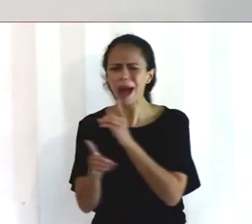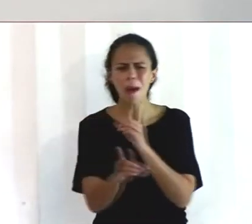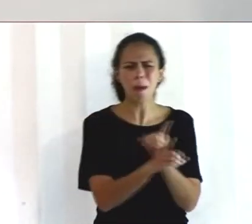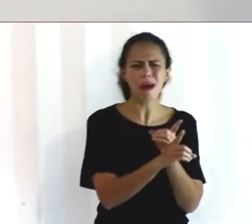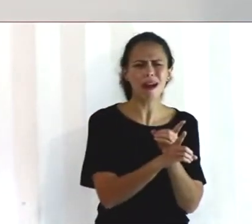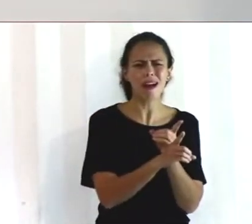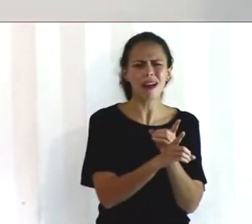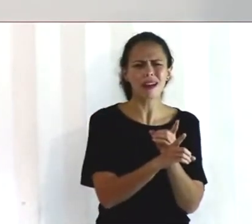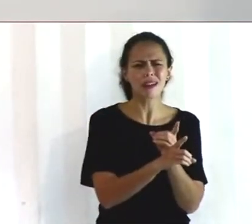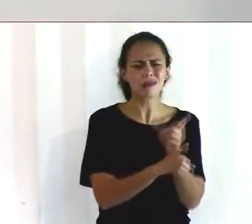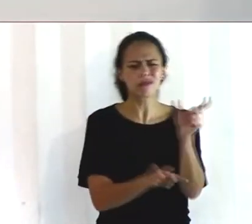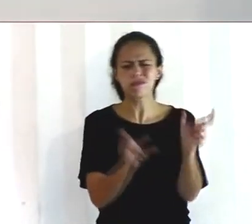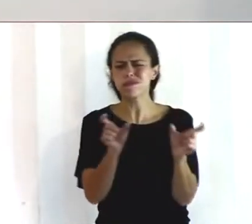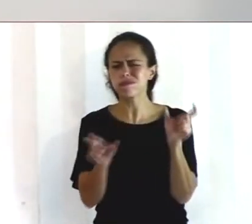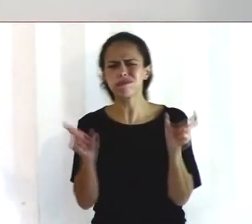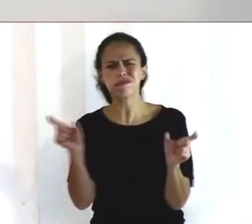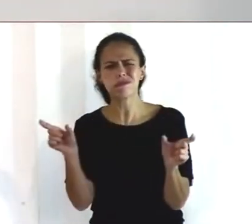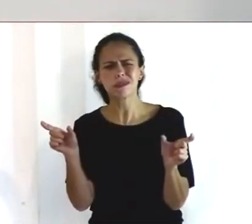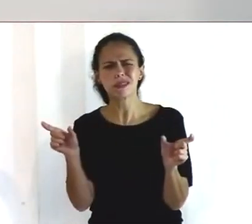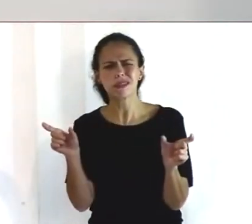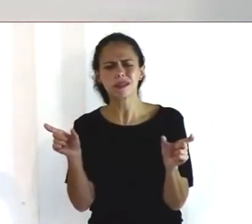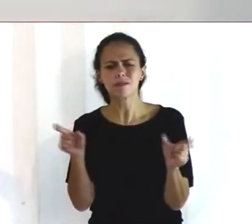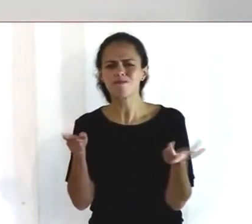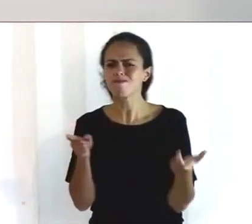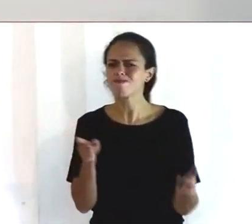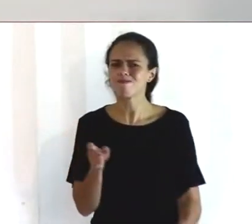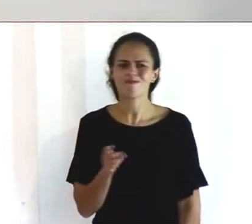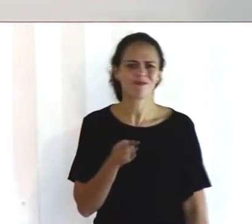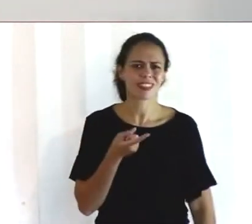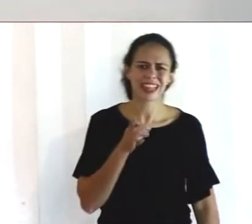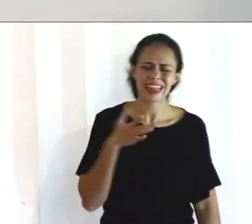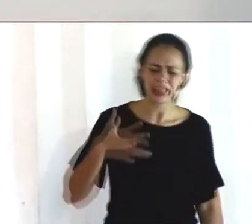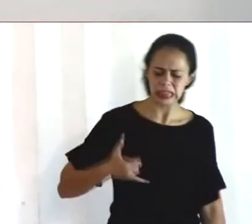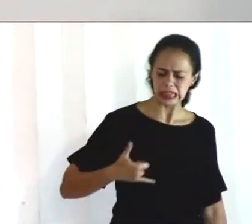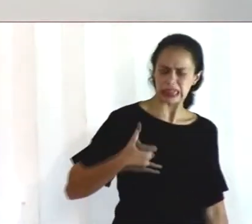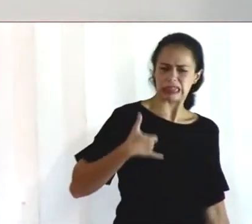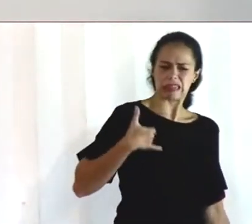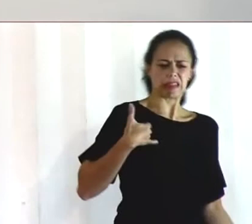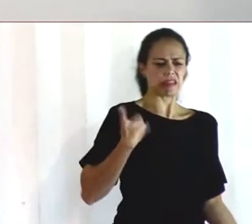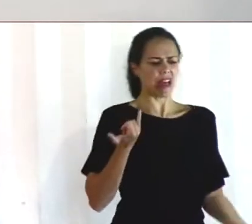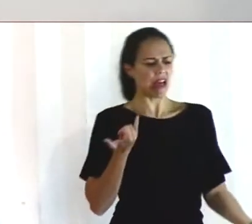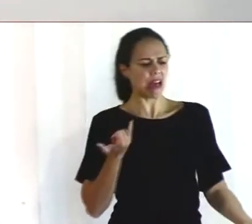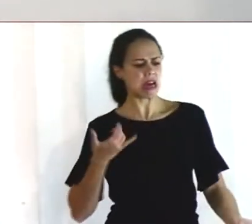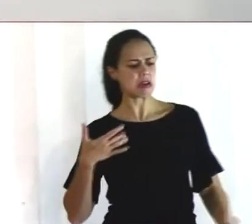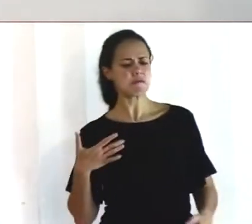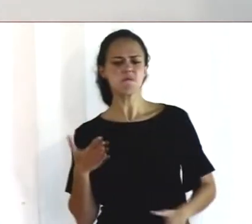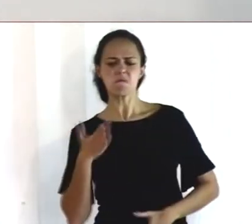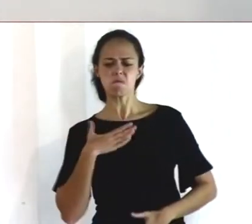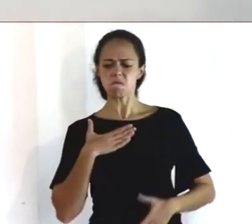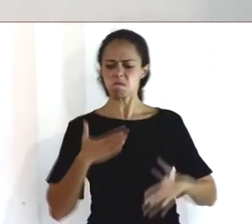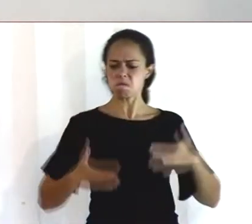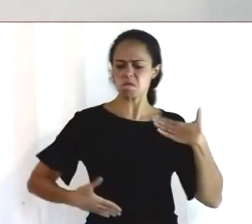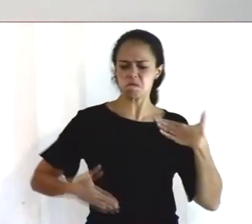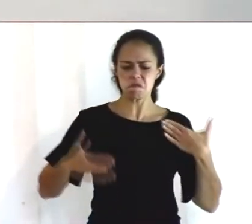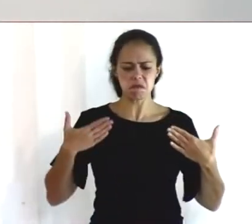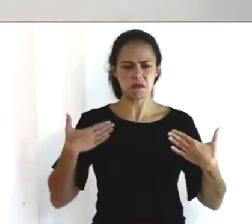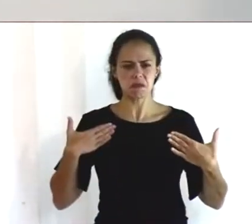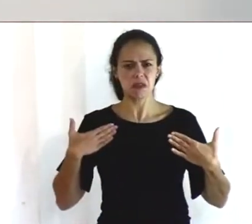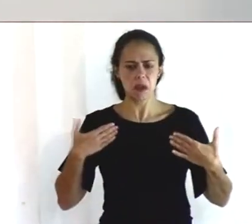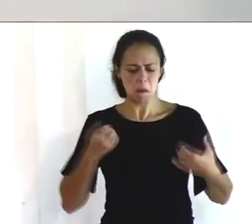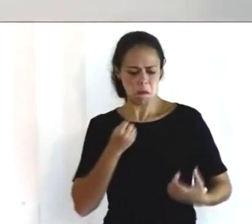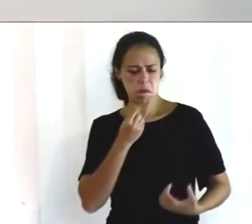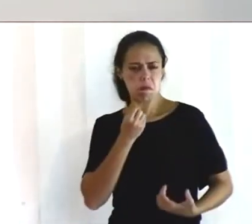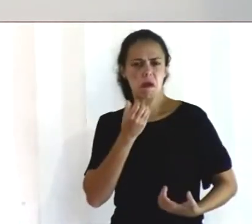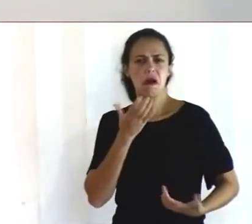com prazer o testemunho do seu sucesso! E muitas vezes até dá glória a Deus, mas lá no